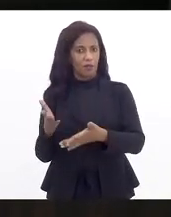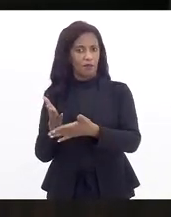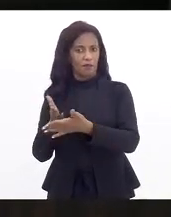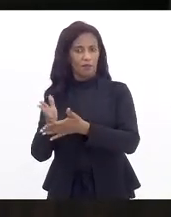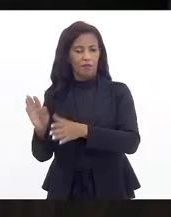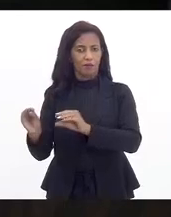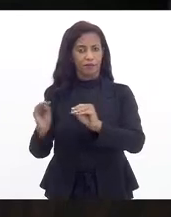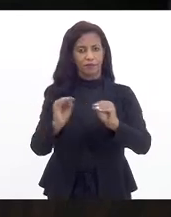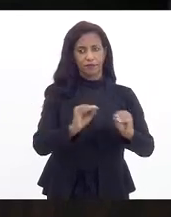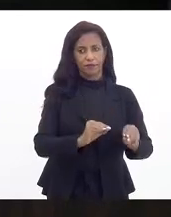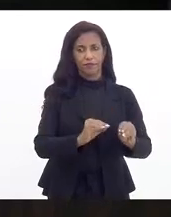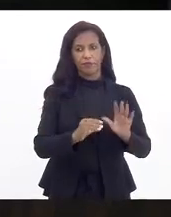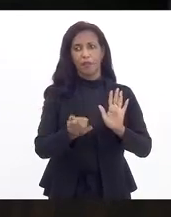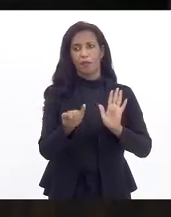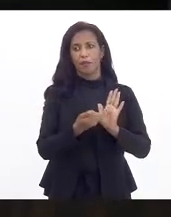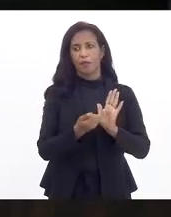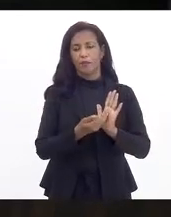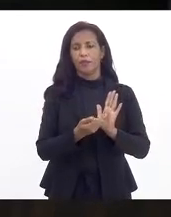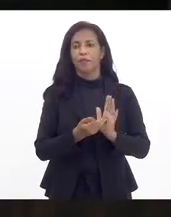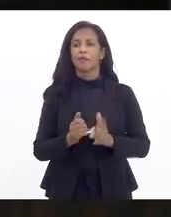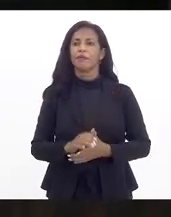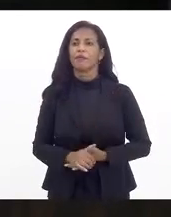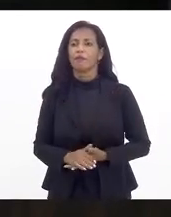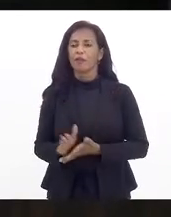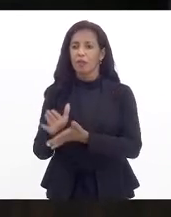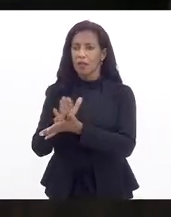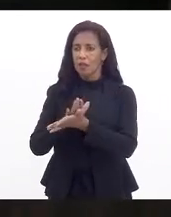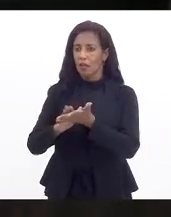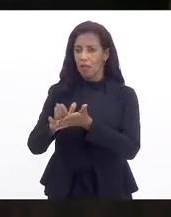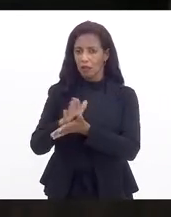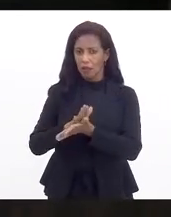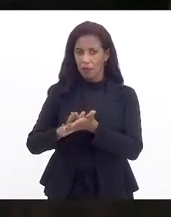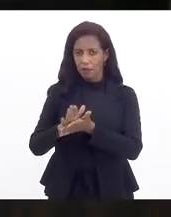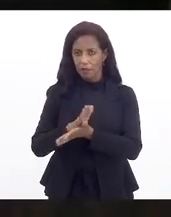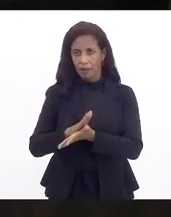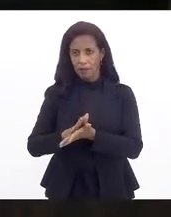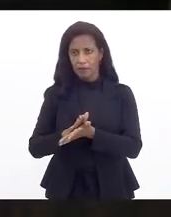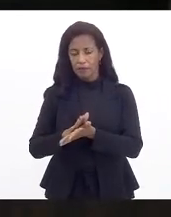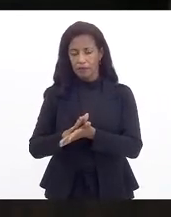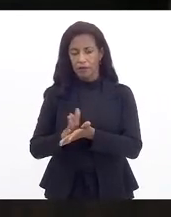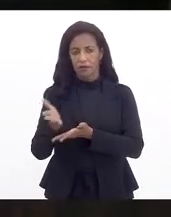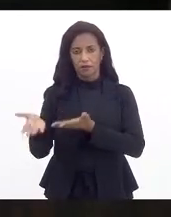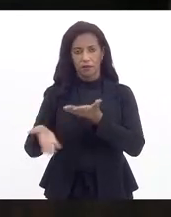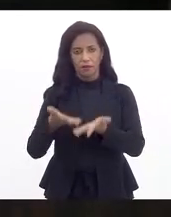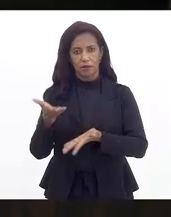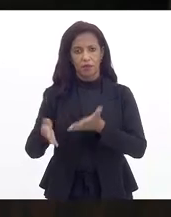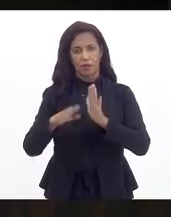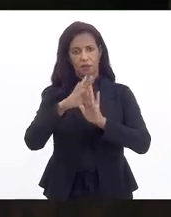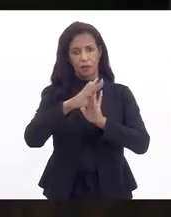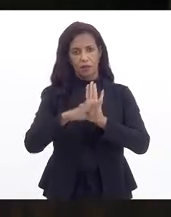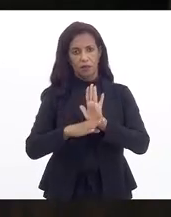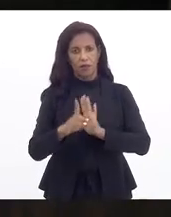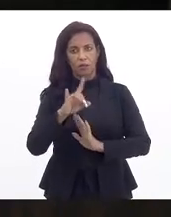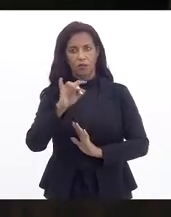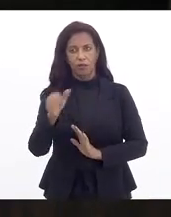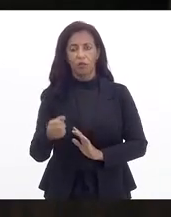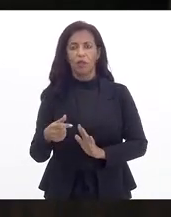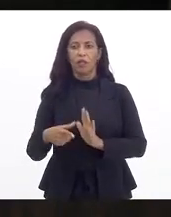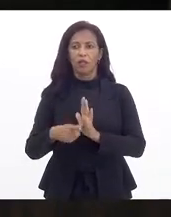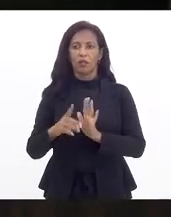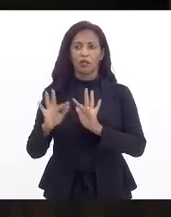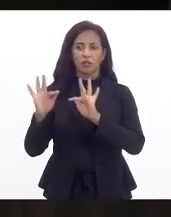a publicação. Nada mais a tratar na ordem do dia. Presidência, antes de encerrar os